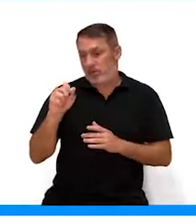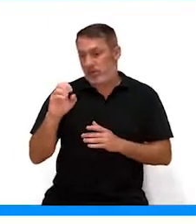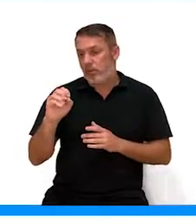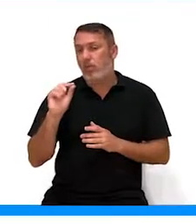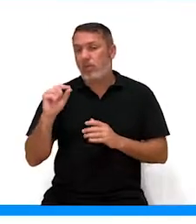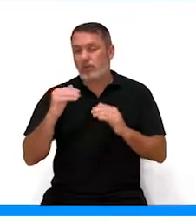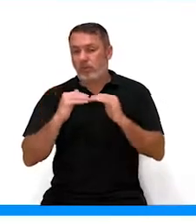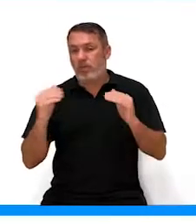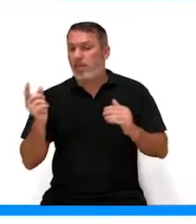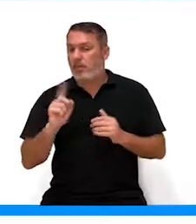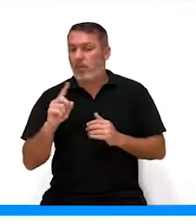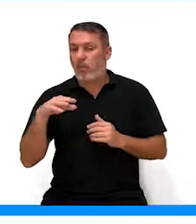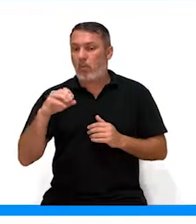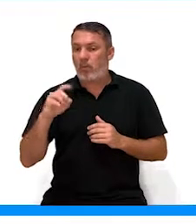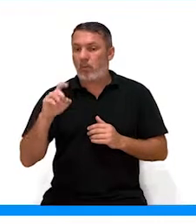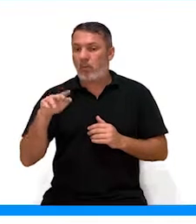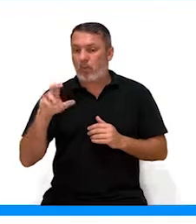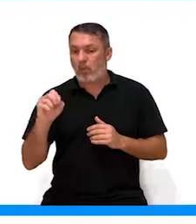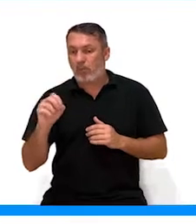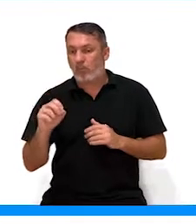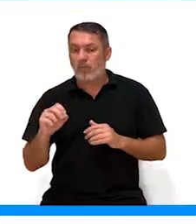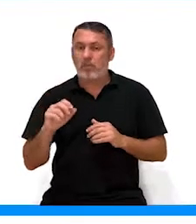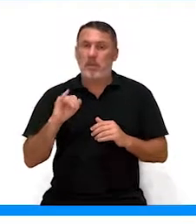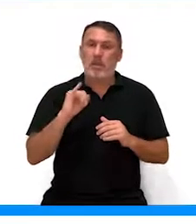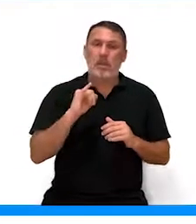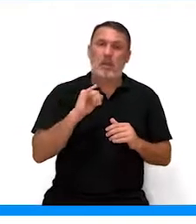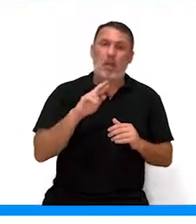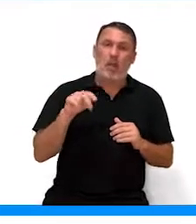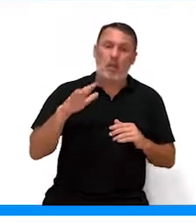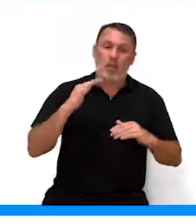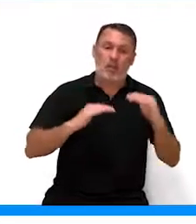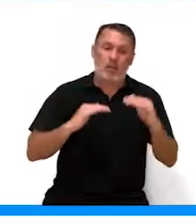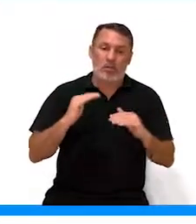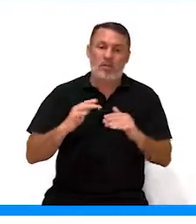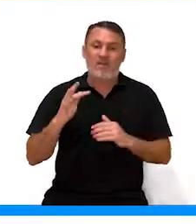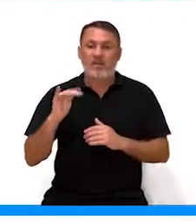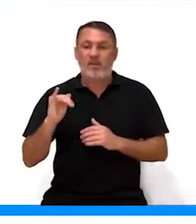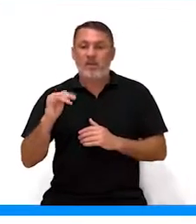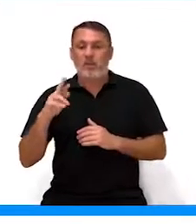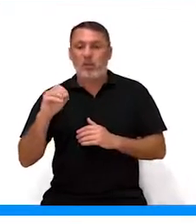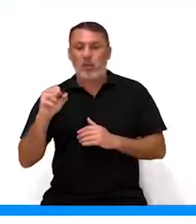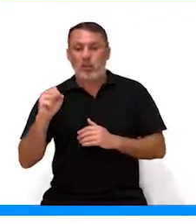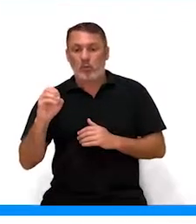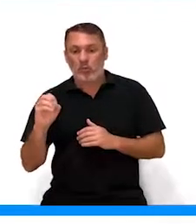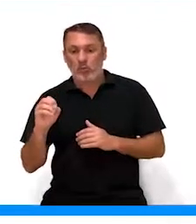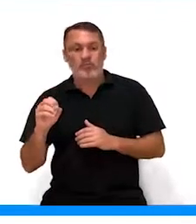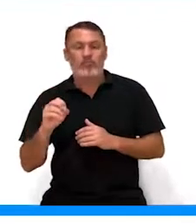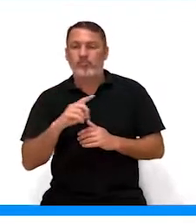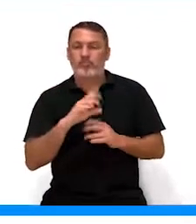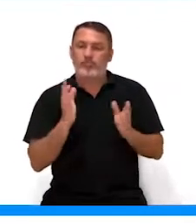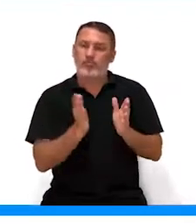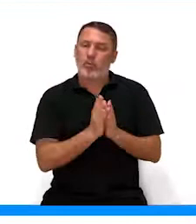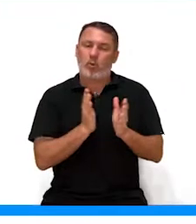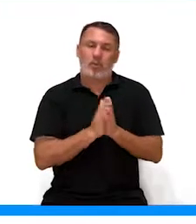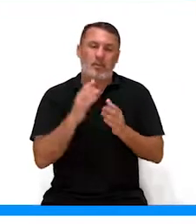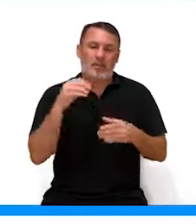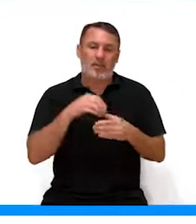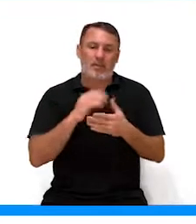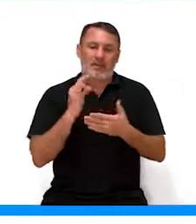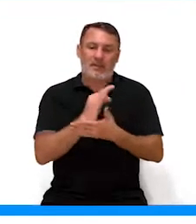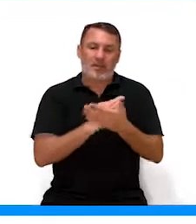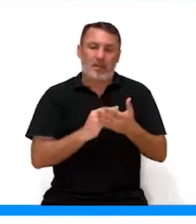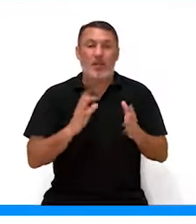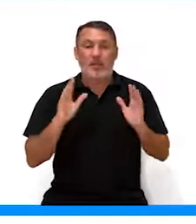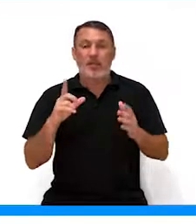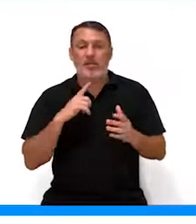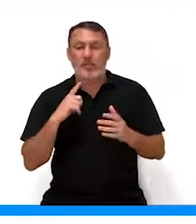O denso, ele pode ser chamado de denso não modelado, ou irregular, ou fibroso. Ele é pobre em